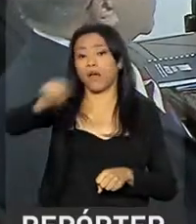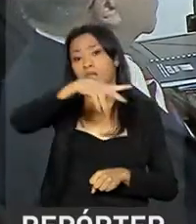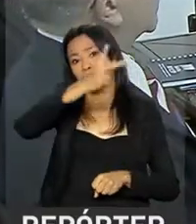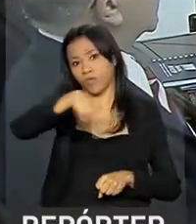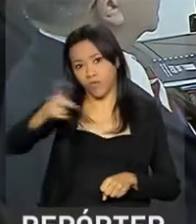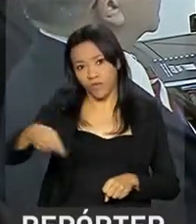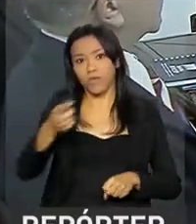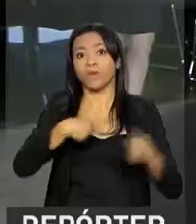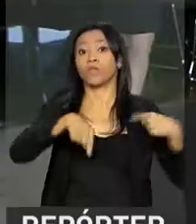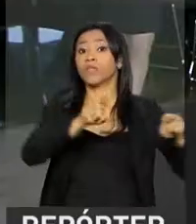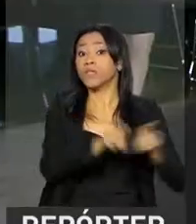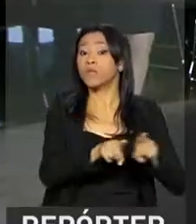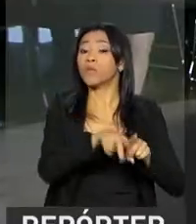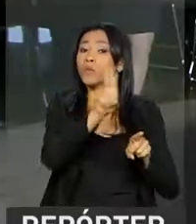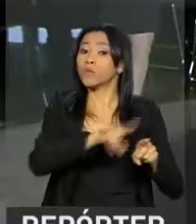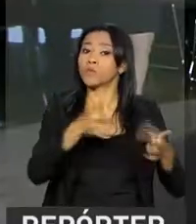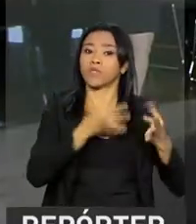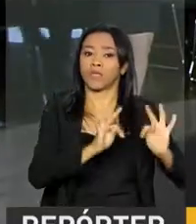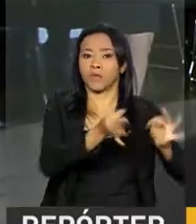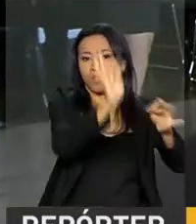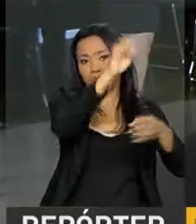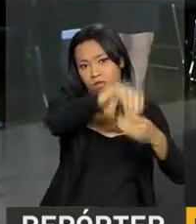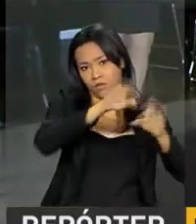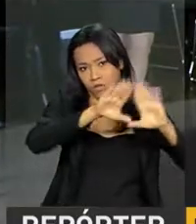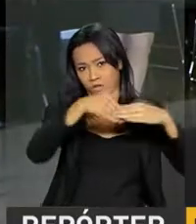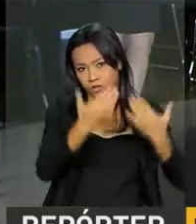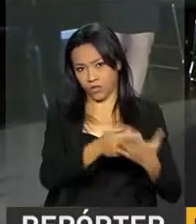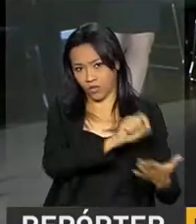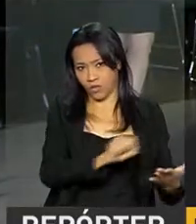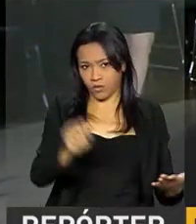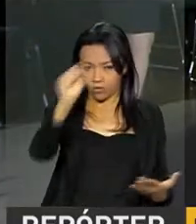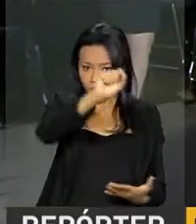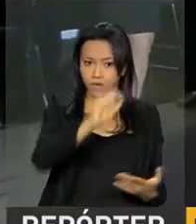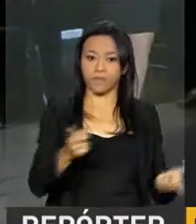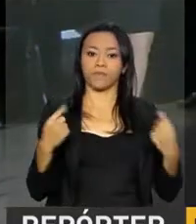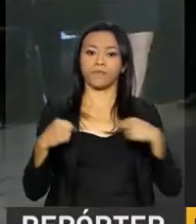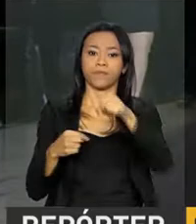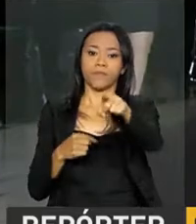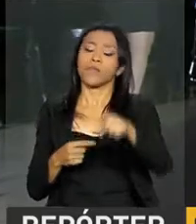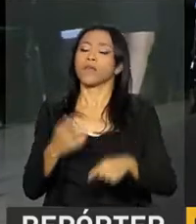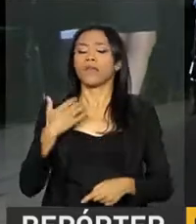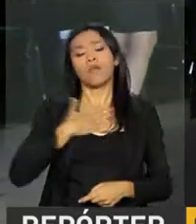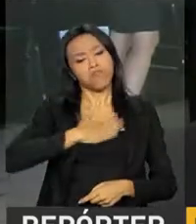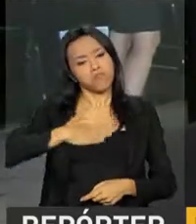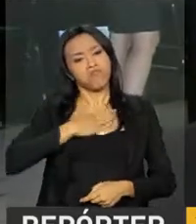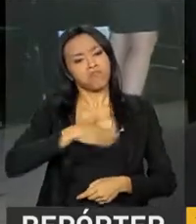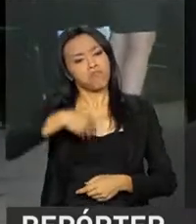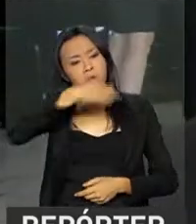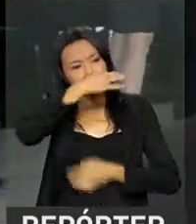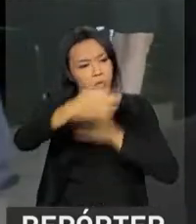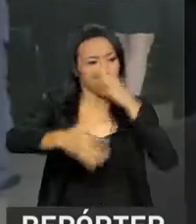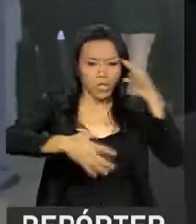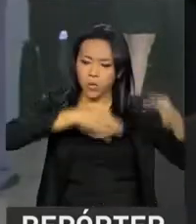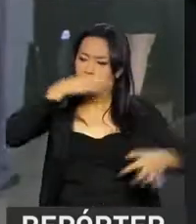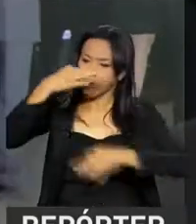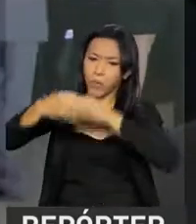digitalização das escolas. Nós estamos satisfeitos. Eu acho que as sugestões foram